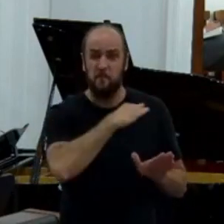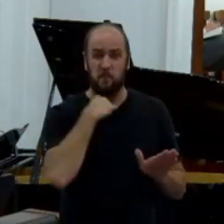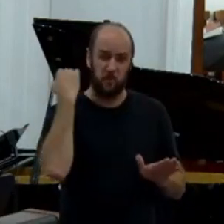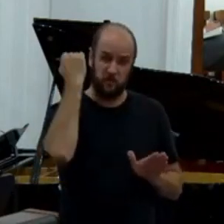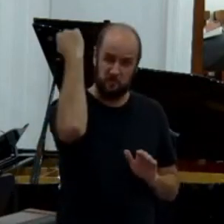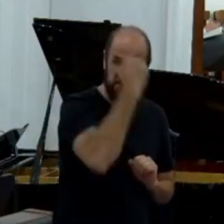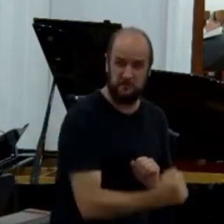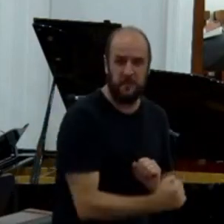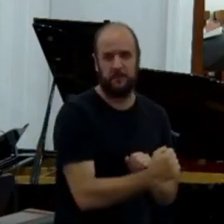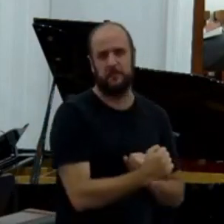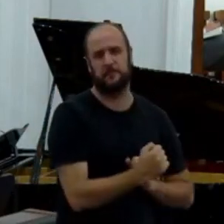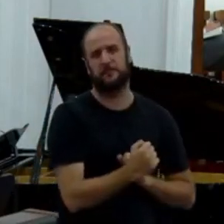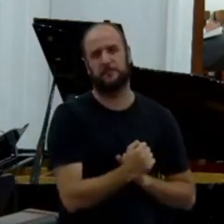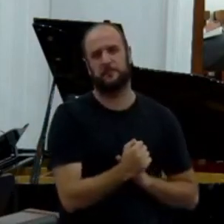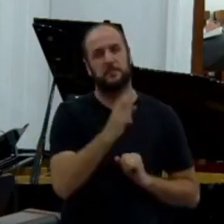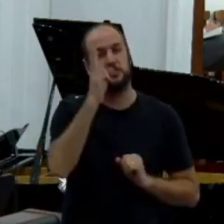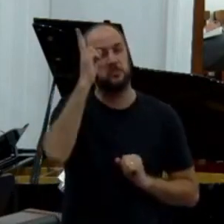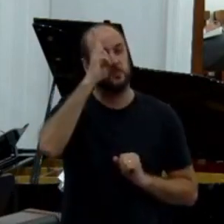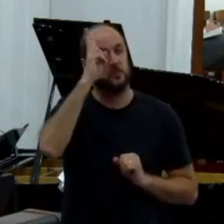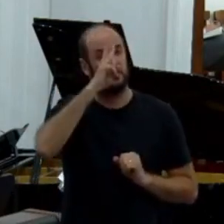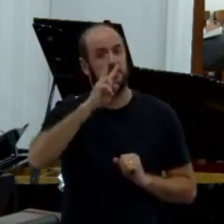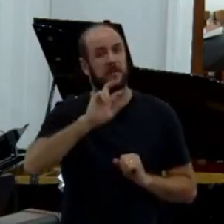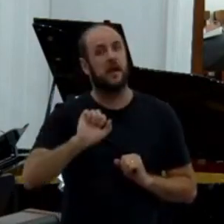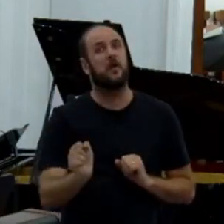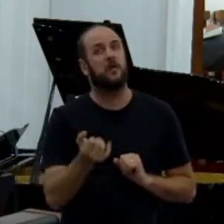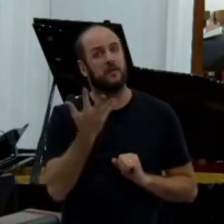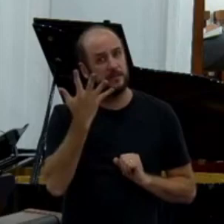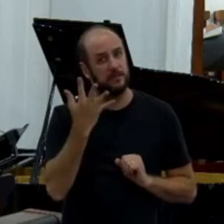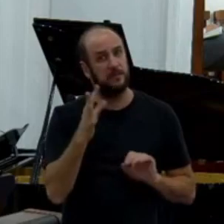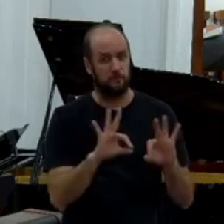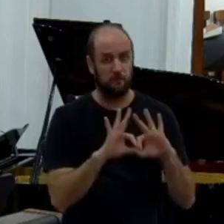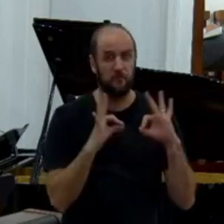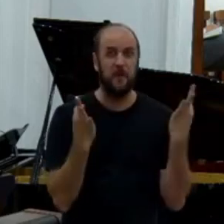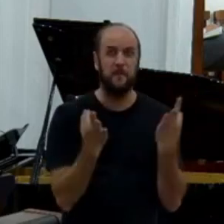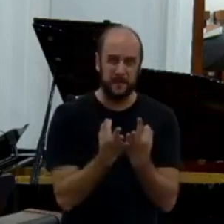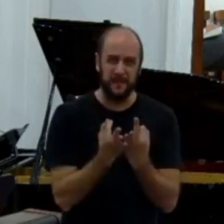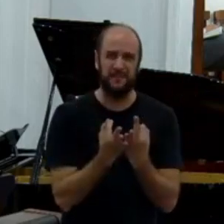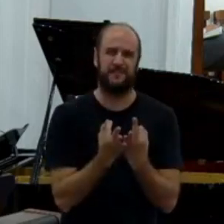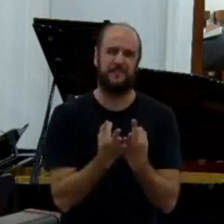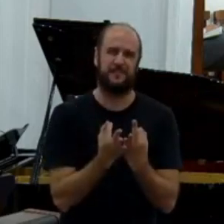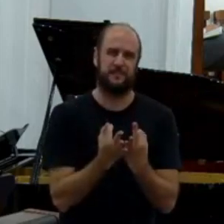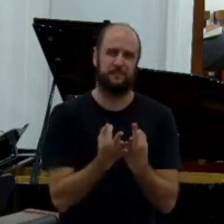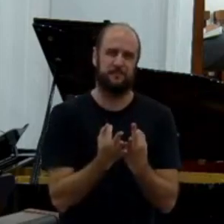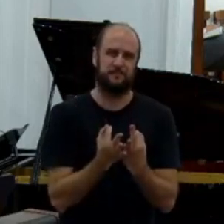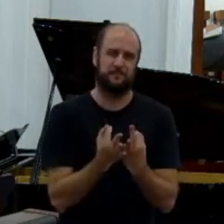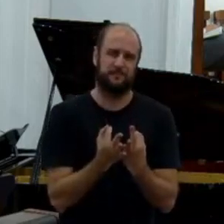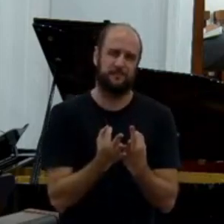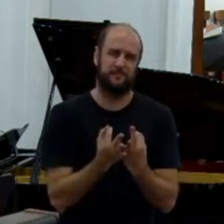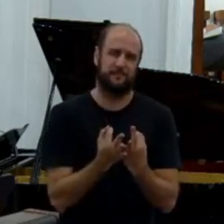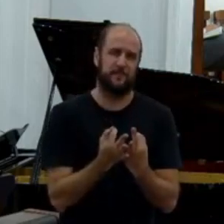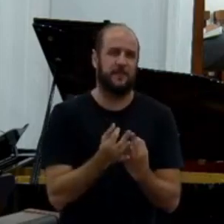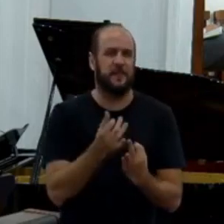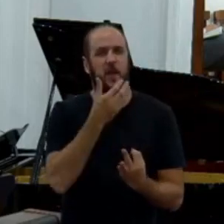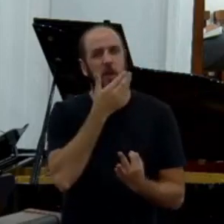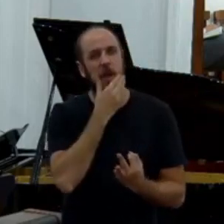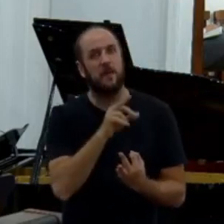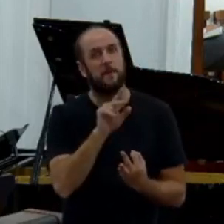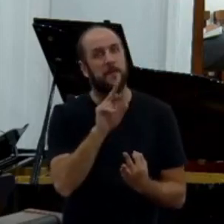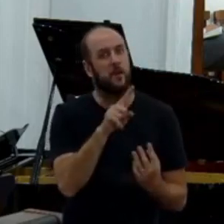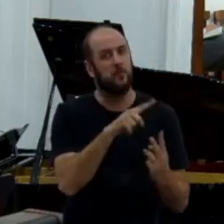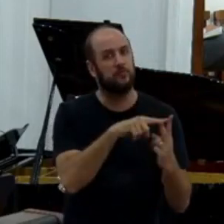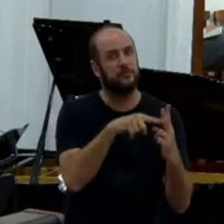homicídio na história da humanidade acontece dentro de uma família. E ocorre entre